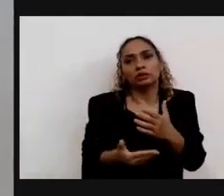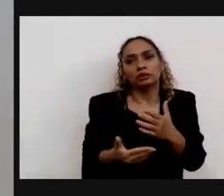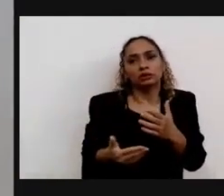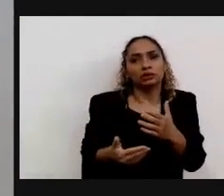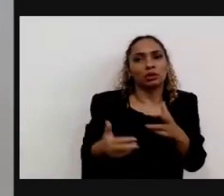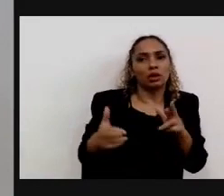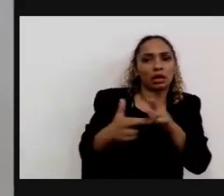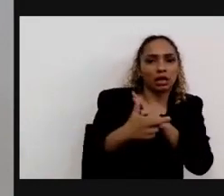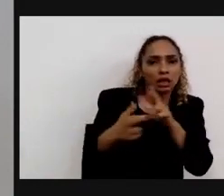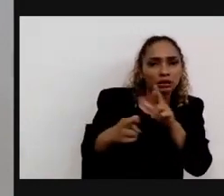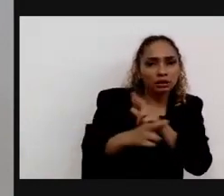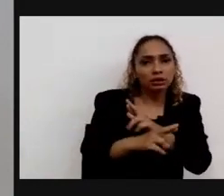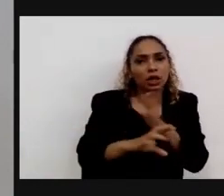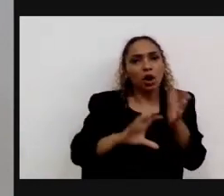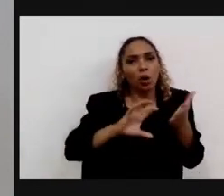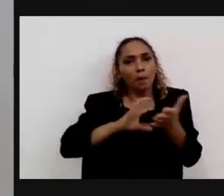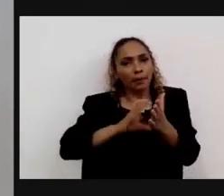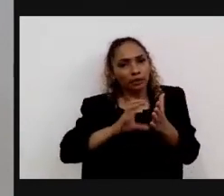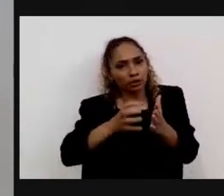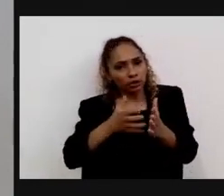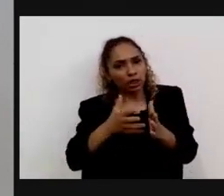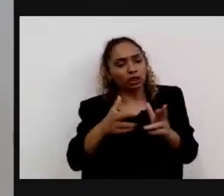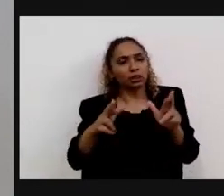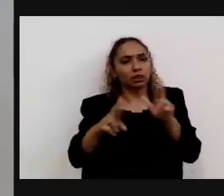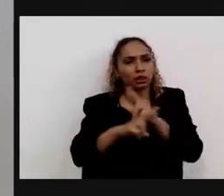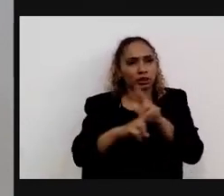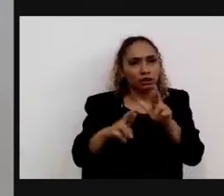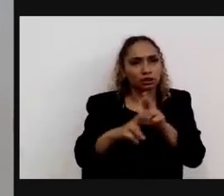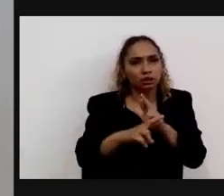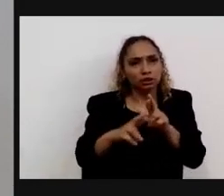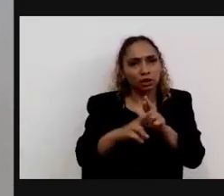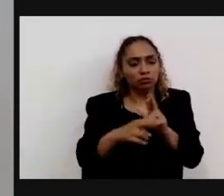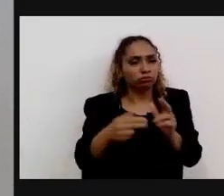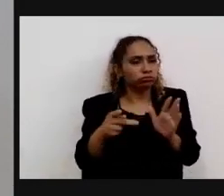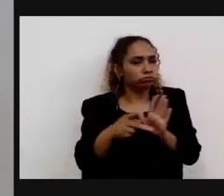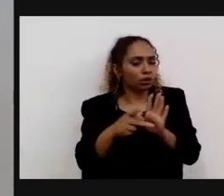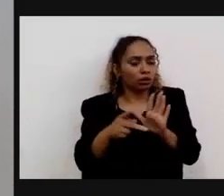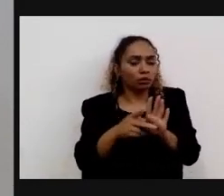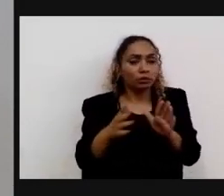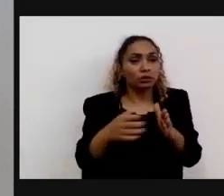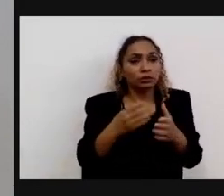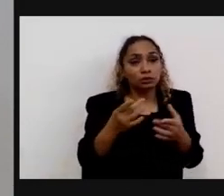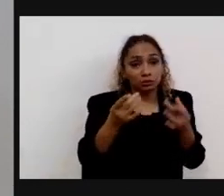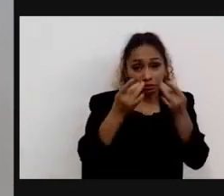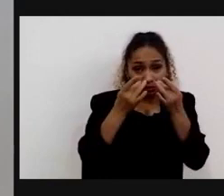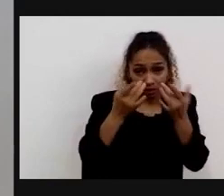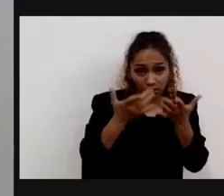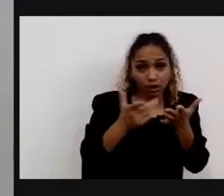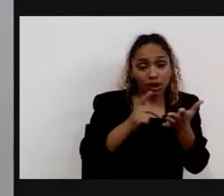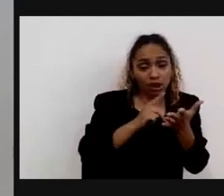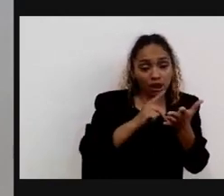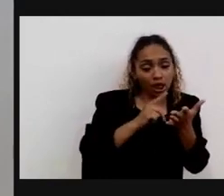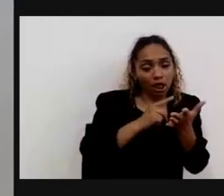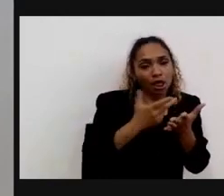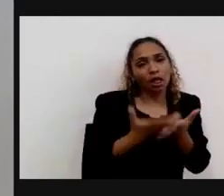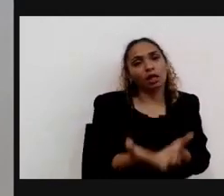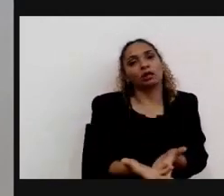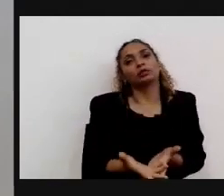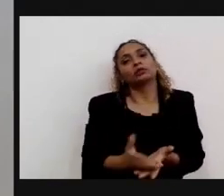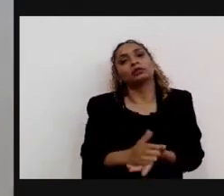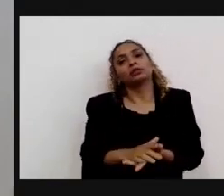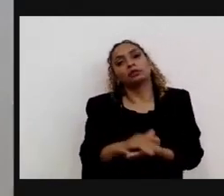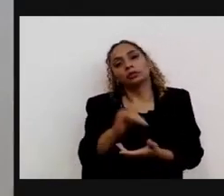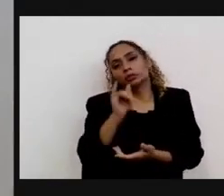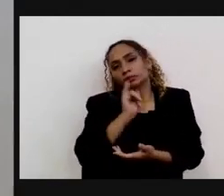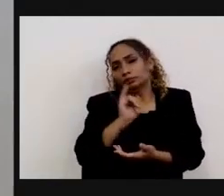necessariamente político partidária são relações muito personalistas e isso é muito presente até isso